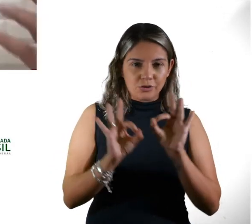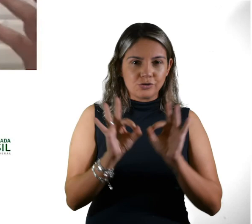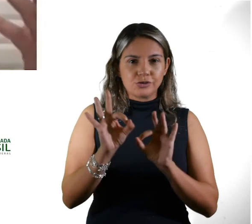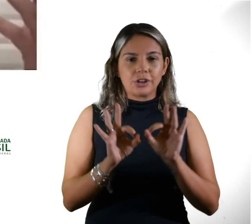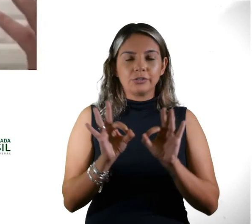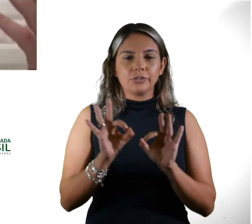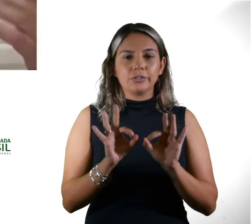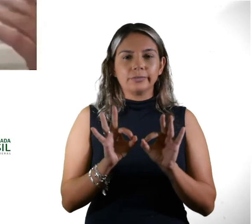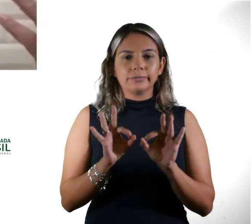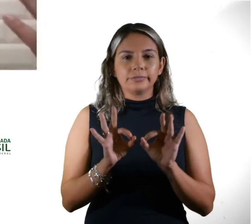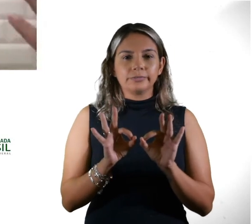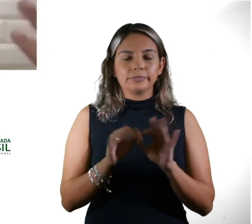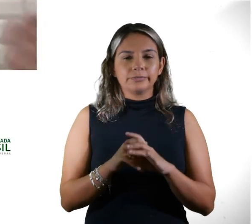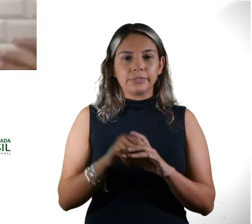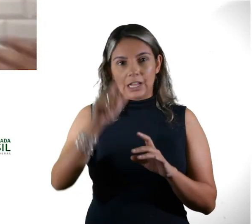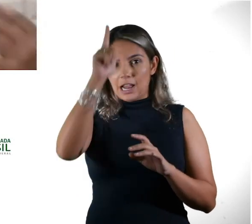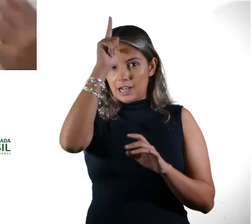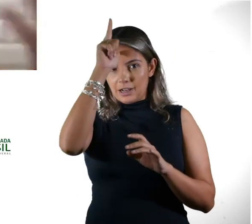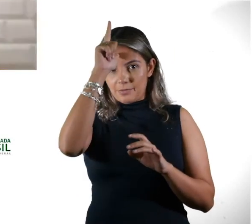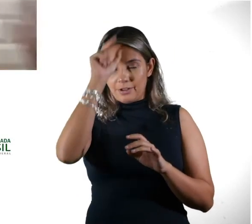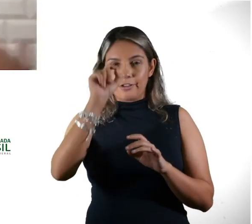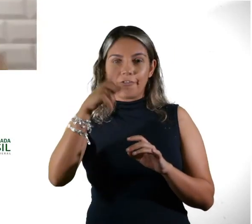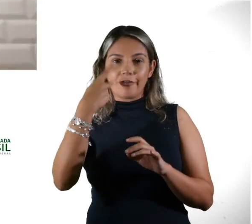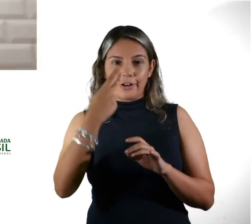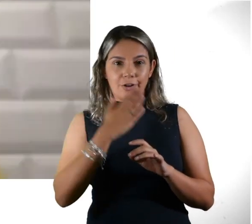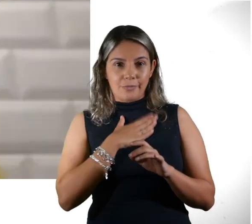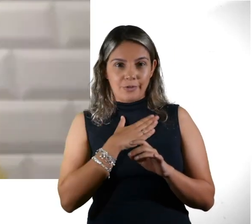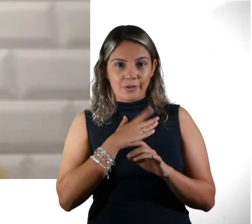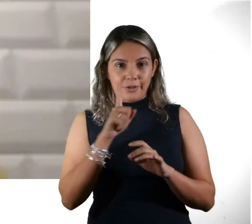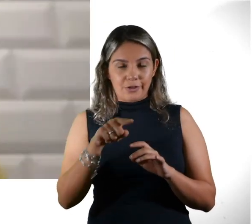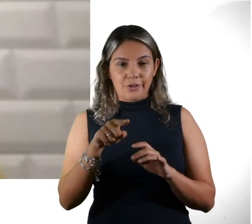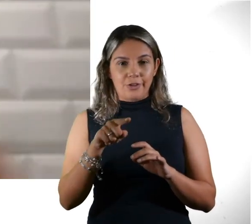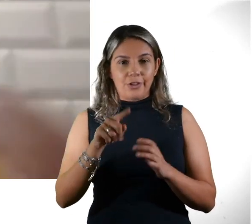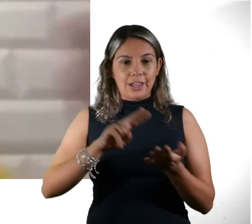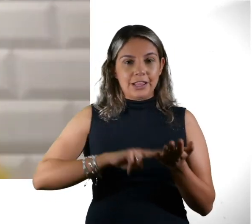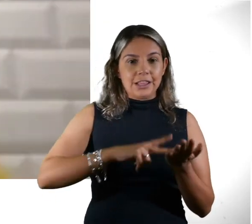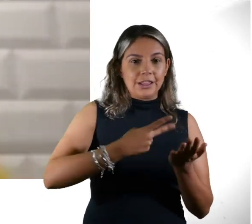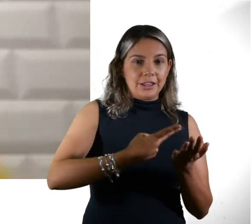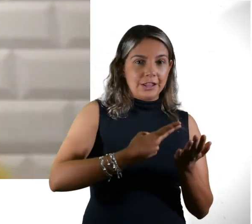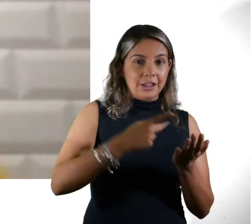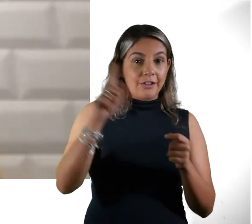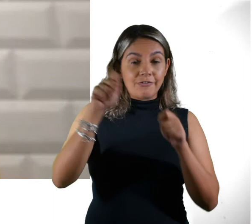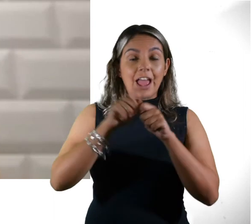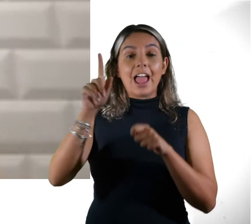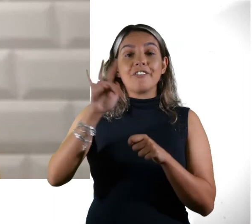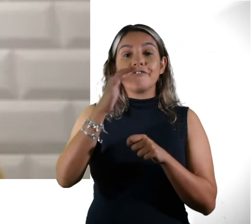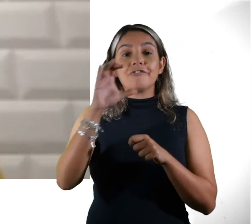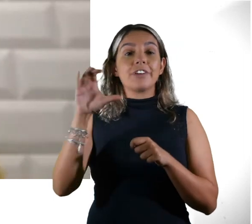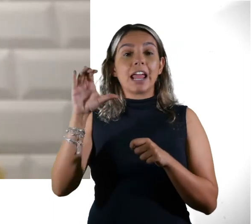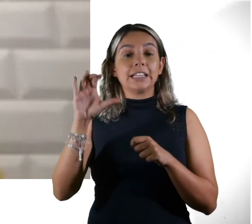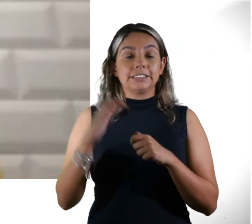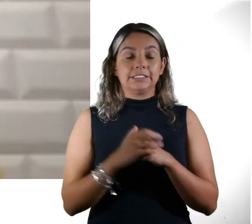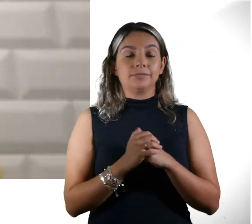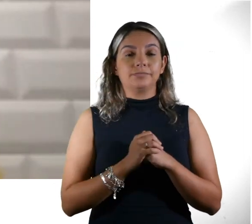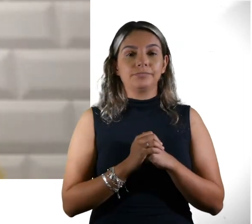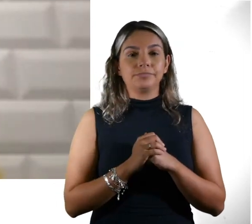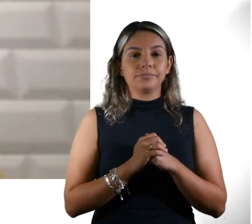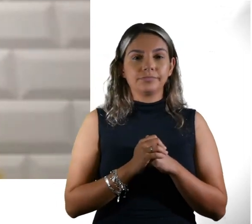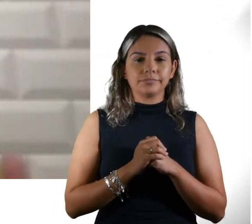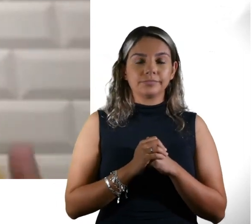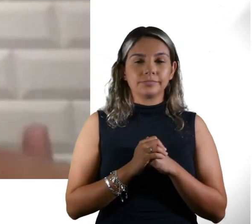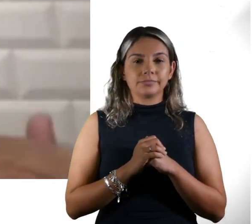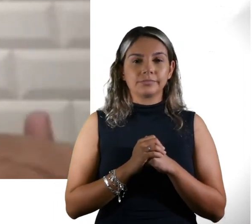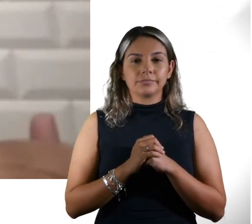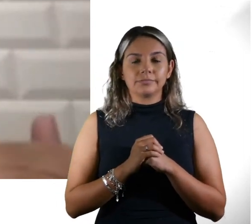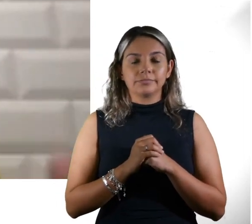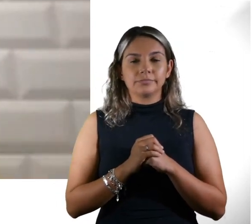e é um projeto franco-alemão, portanto quem fala comigo normalmente é o produtor francês, é um grande produtor francês. E